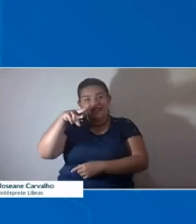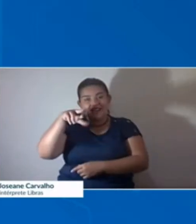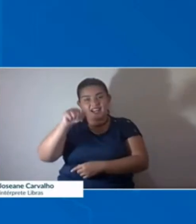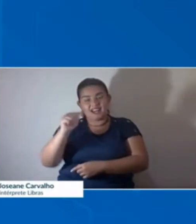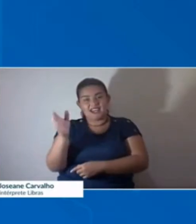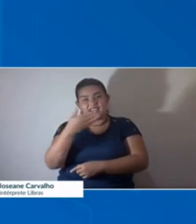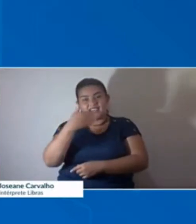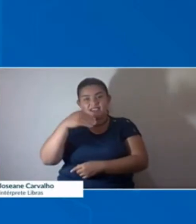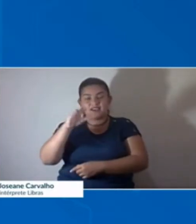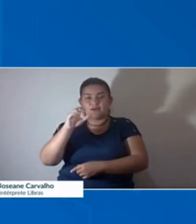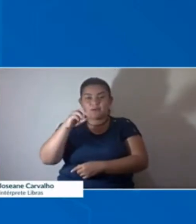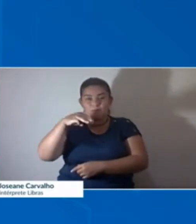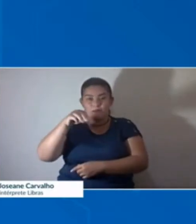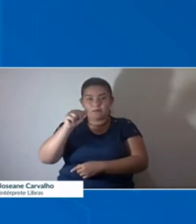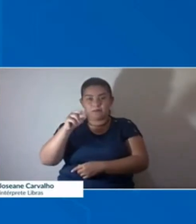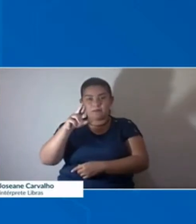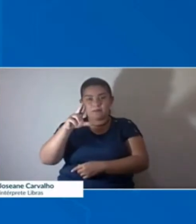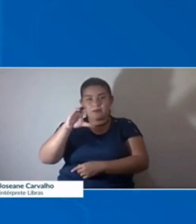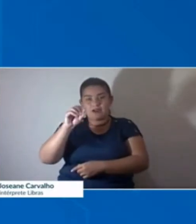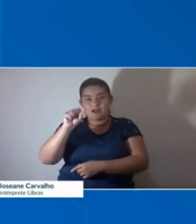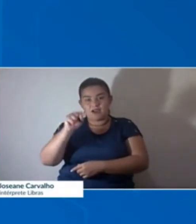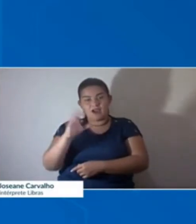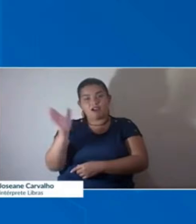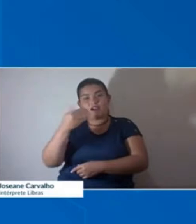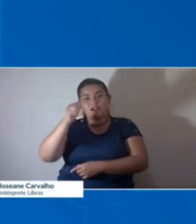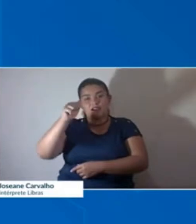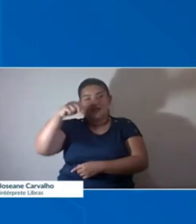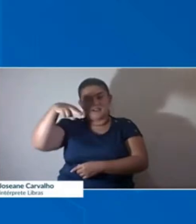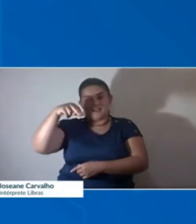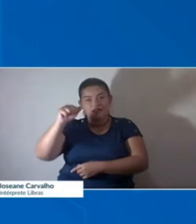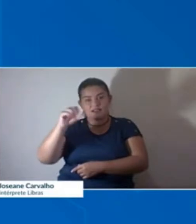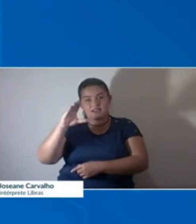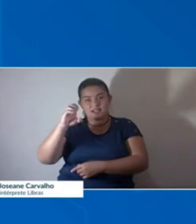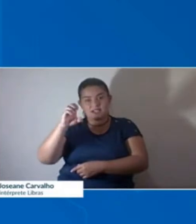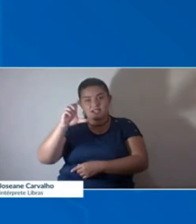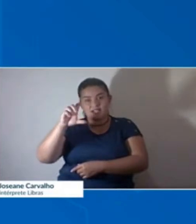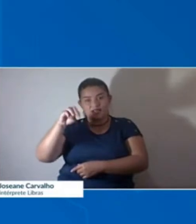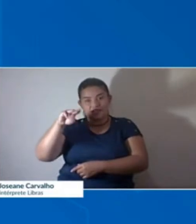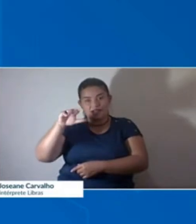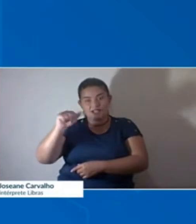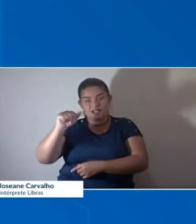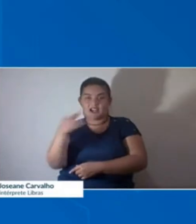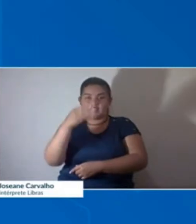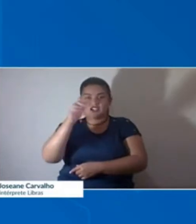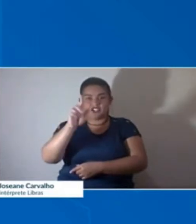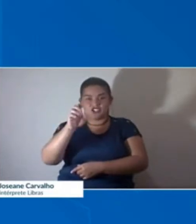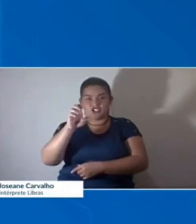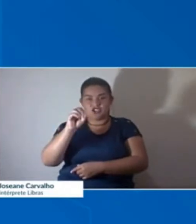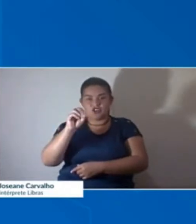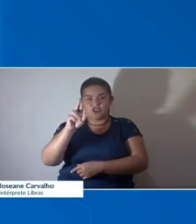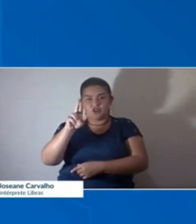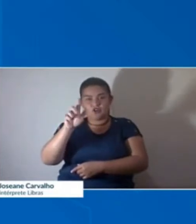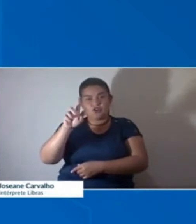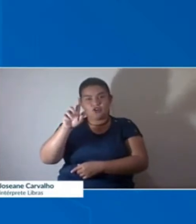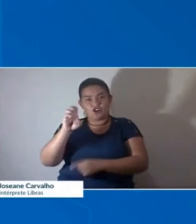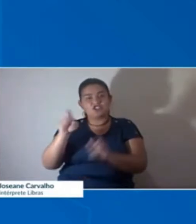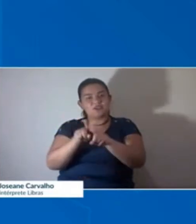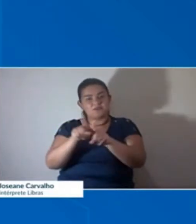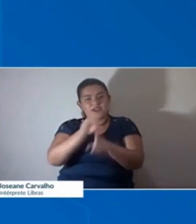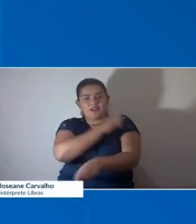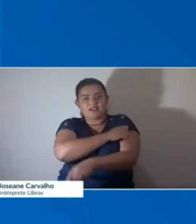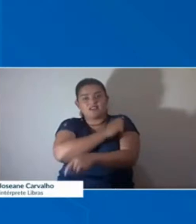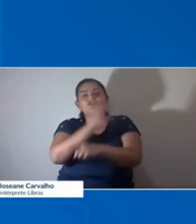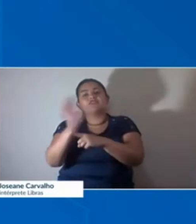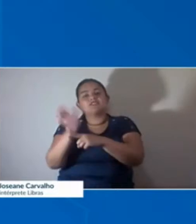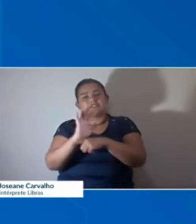Henrique, o Augusto José, a Ana Cleuma, a Nayara Monteles, a Georgia Sinara, que faz cinema aqui também em Goiânia. Muito obrigada